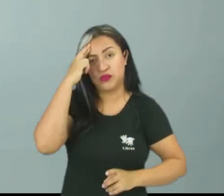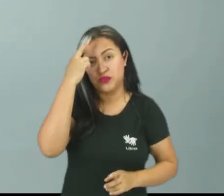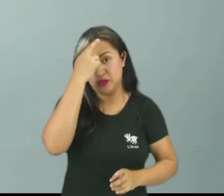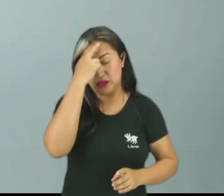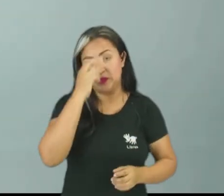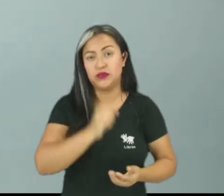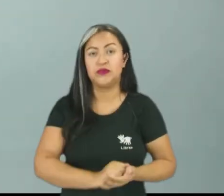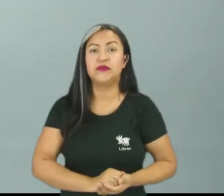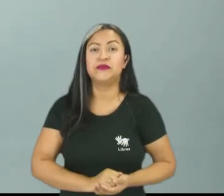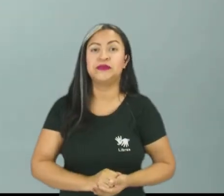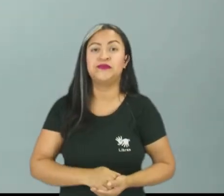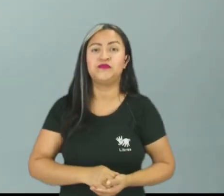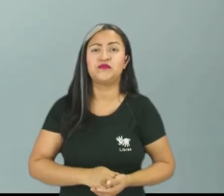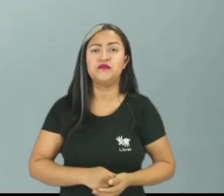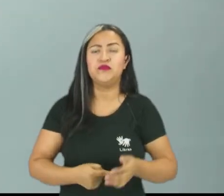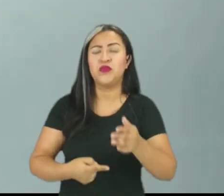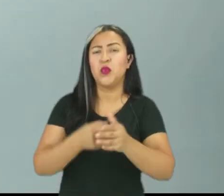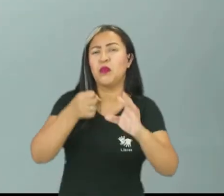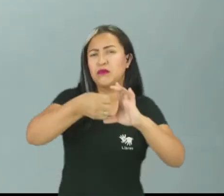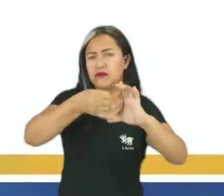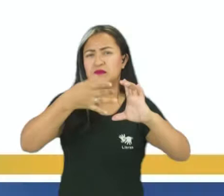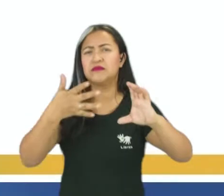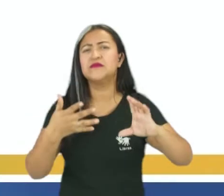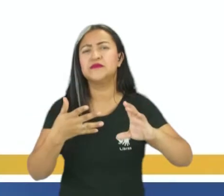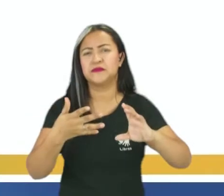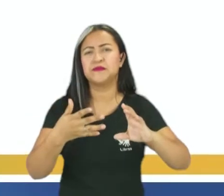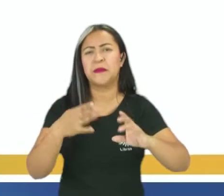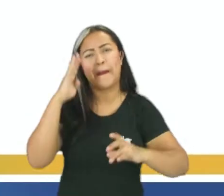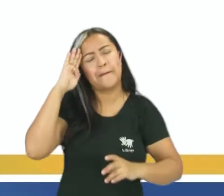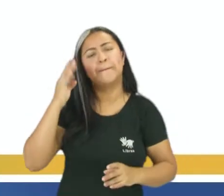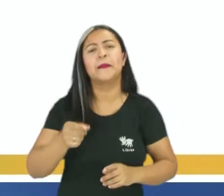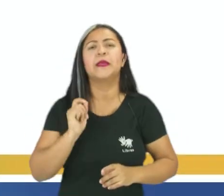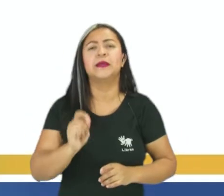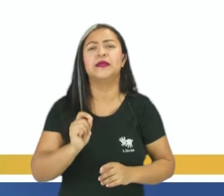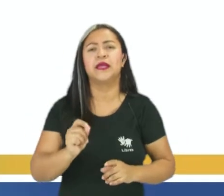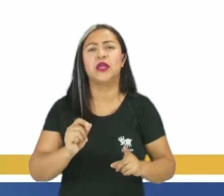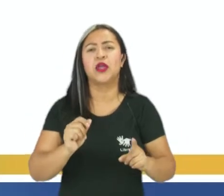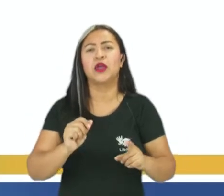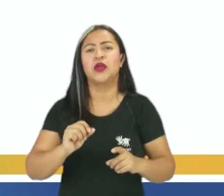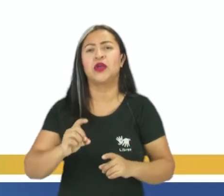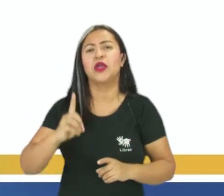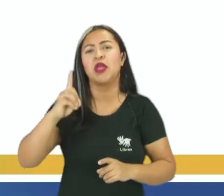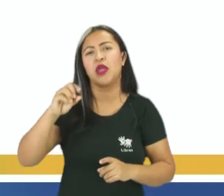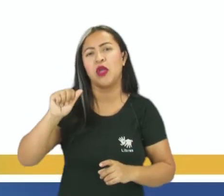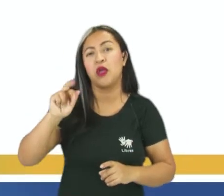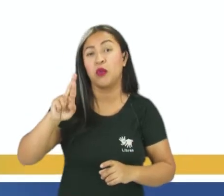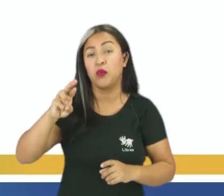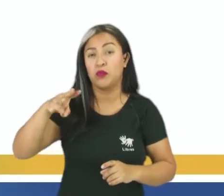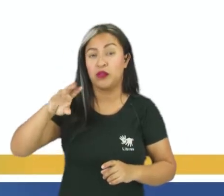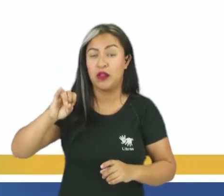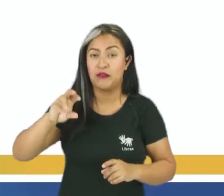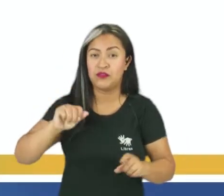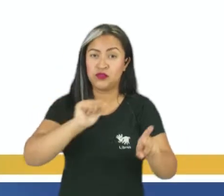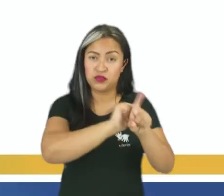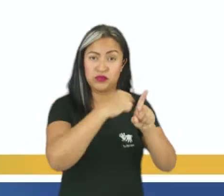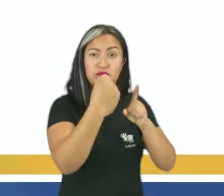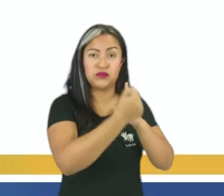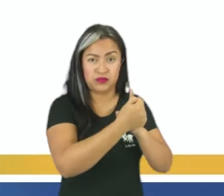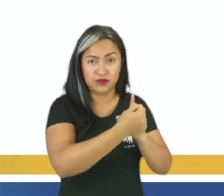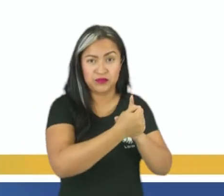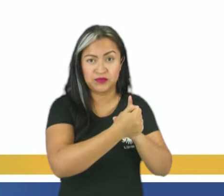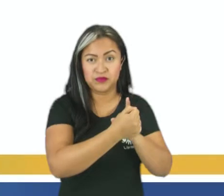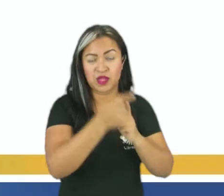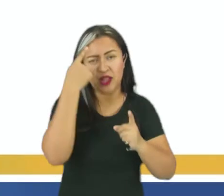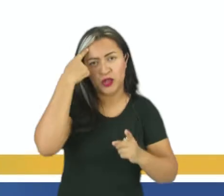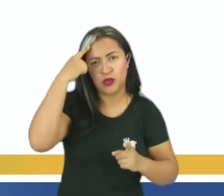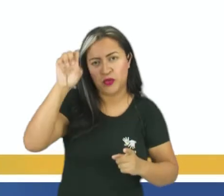compartilham. Uma das características é que o darwinismo social, cunhado aí pelo primo do Darwin, Herbert Spencer,